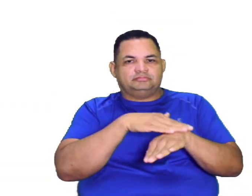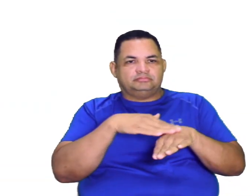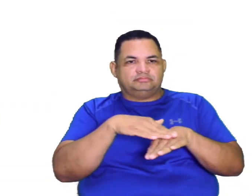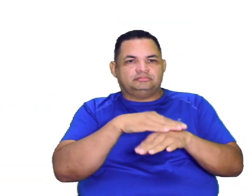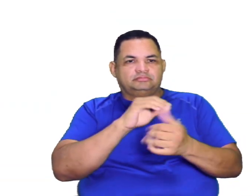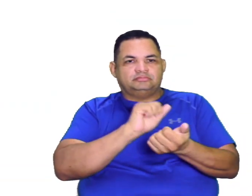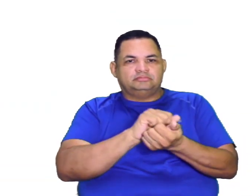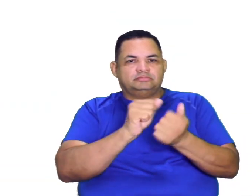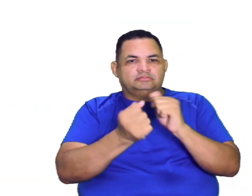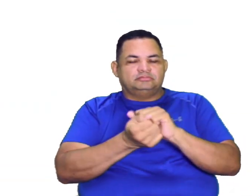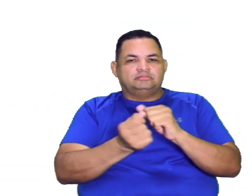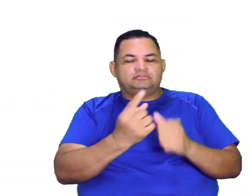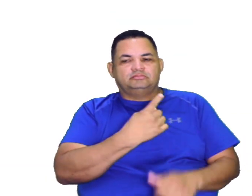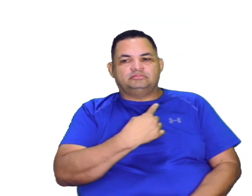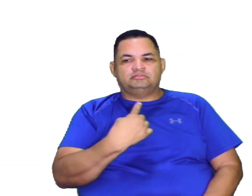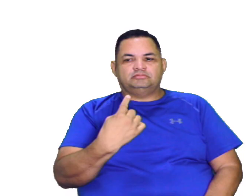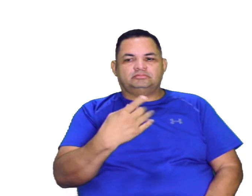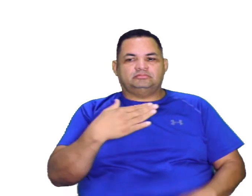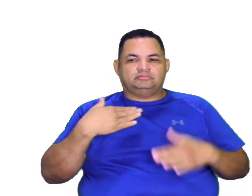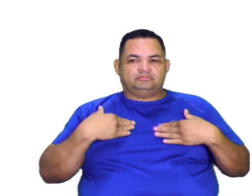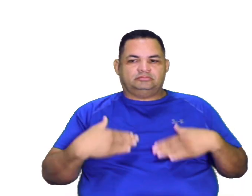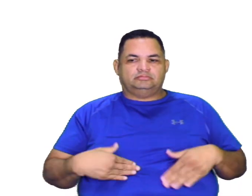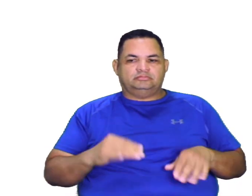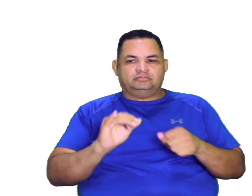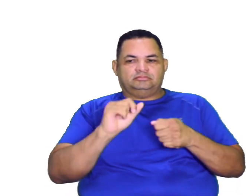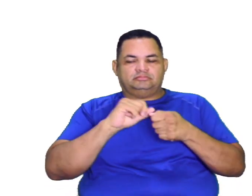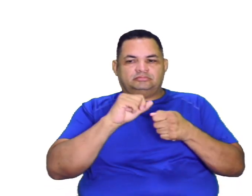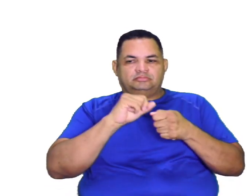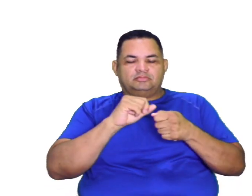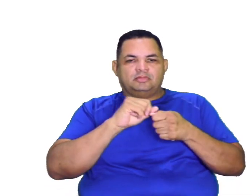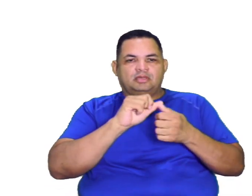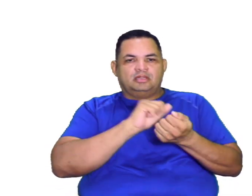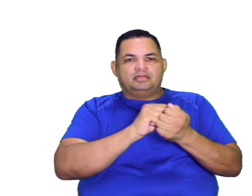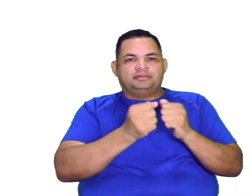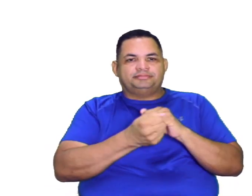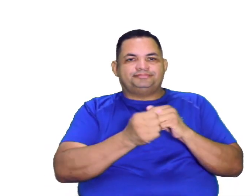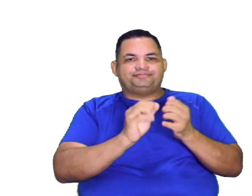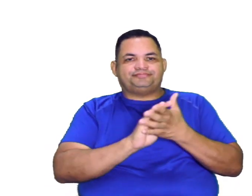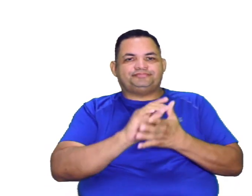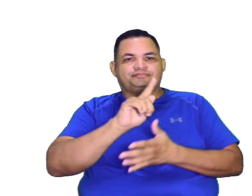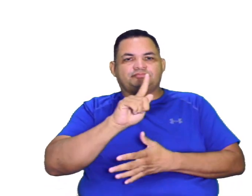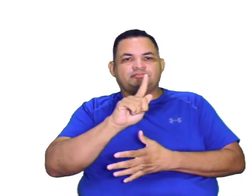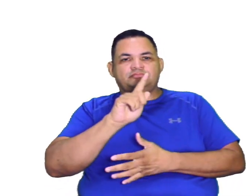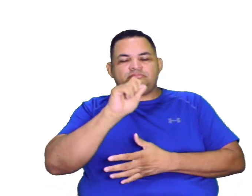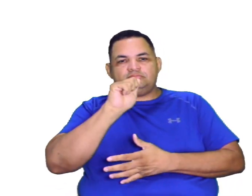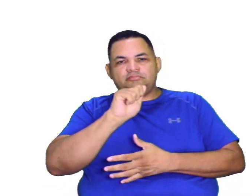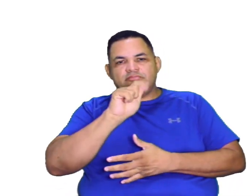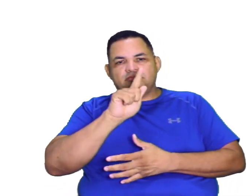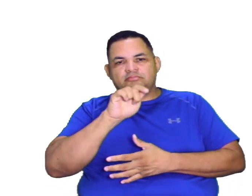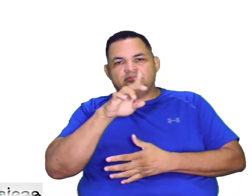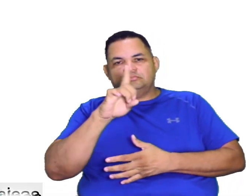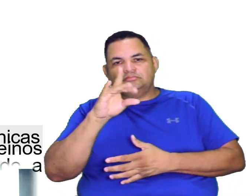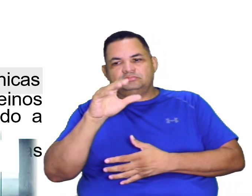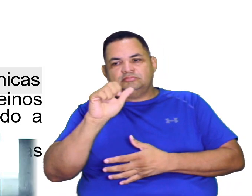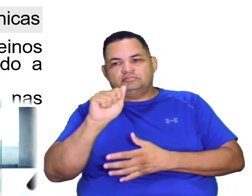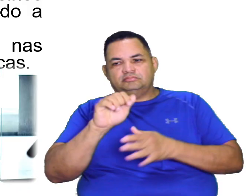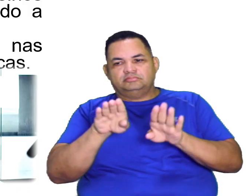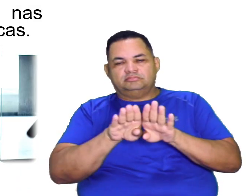as adaptações que o nosso corpo faz. Adaptações agudas e adaptações